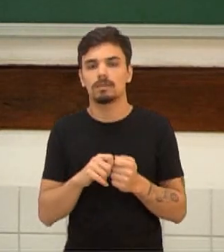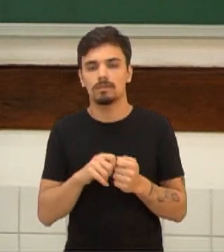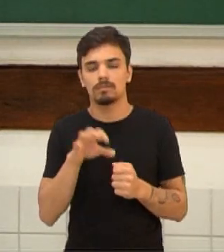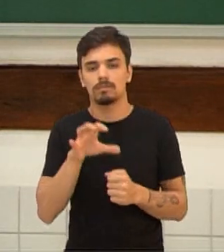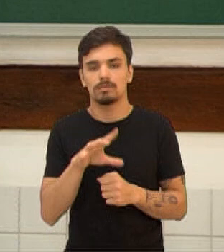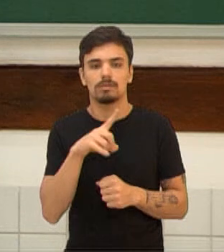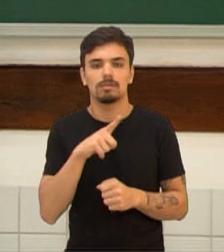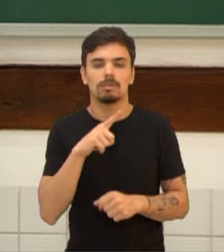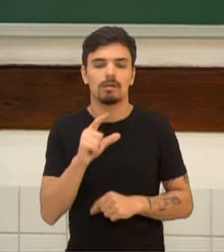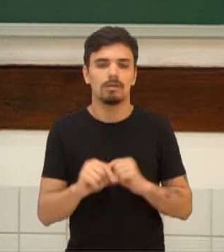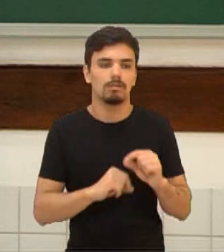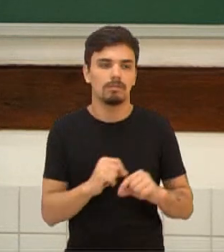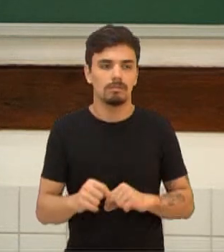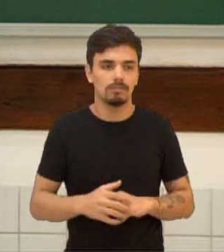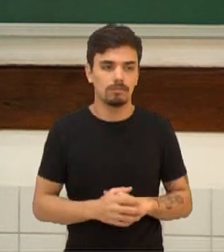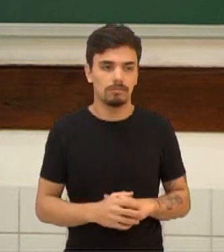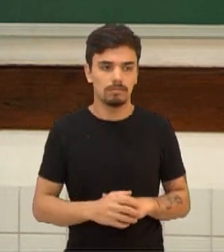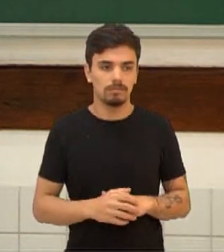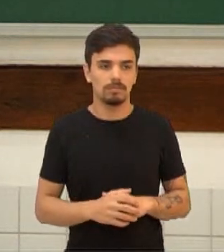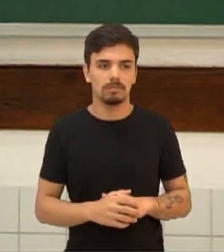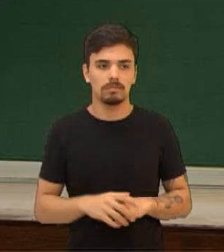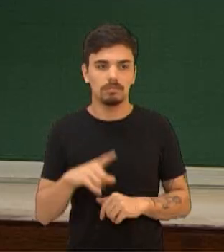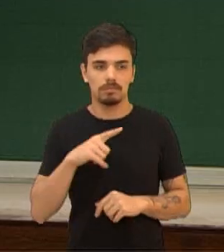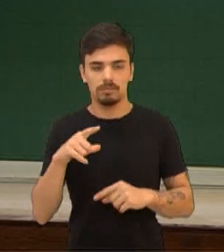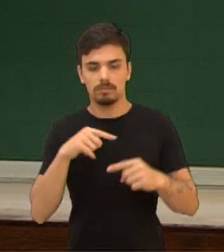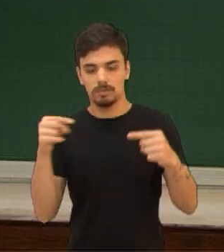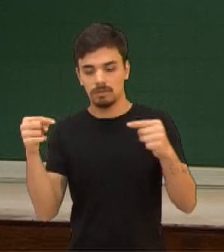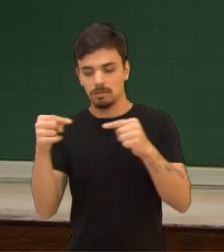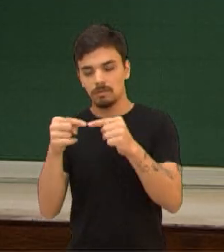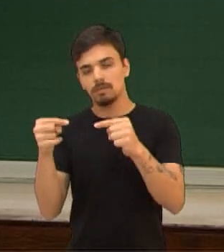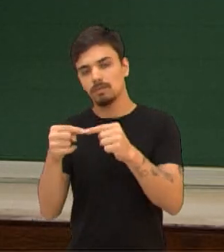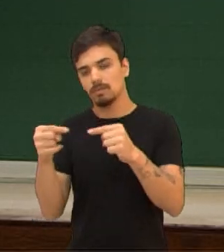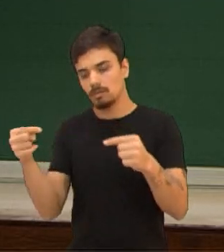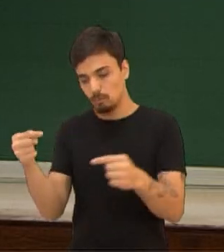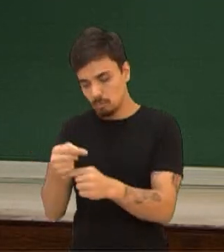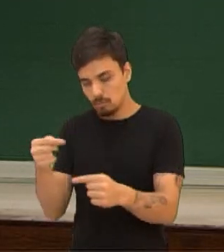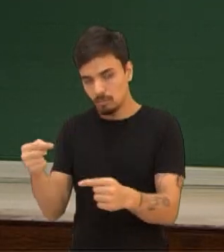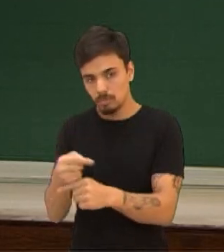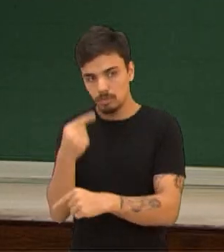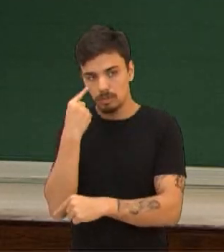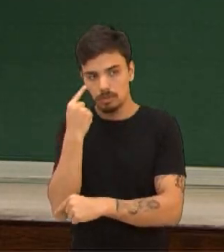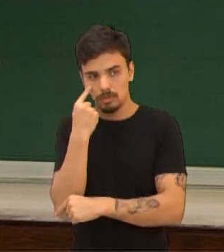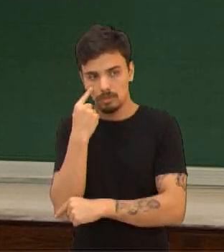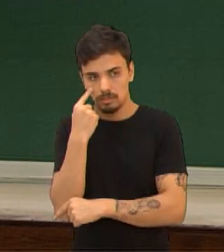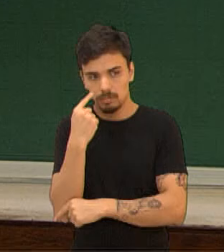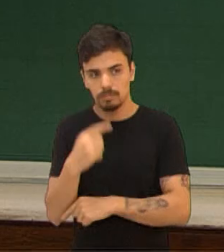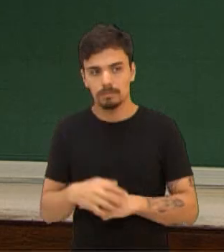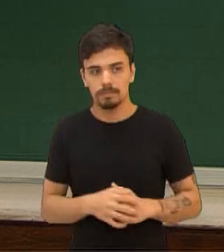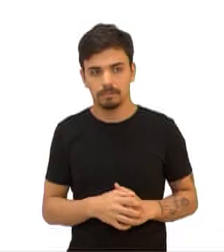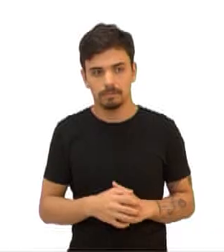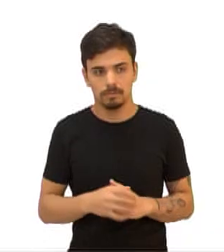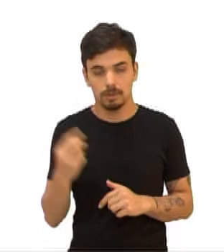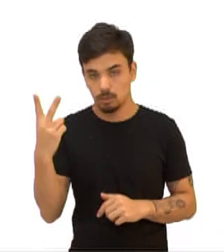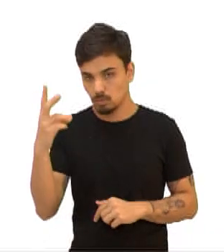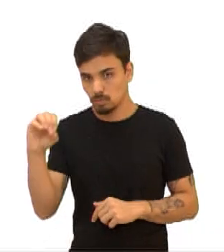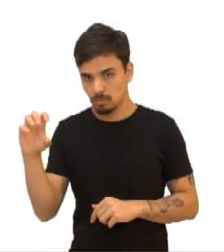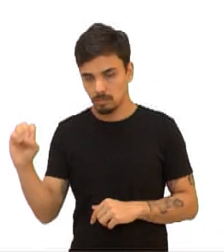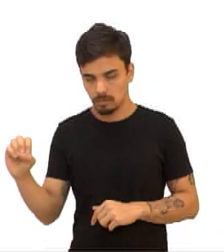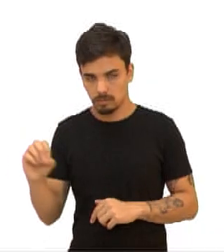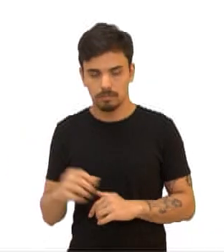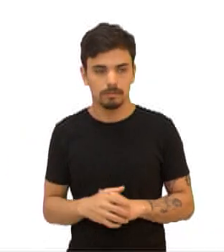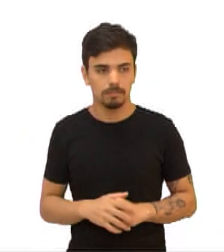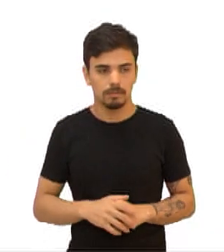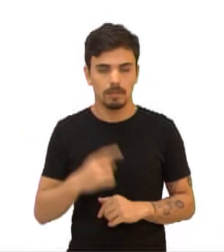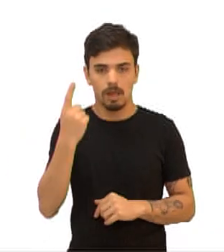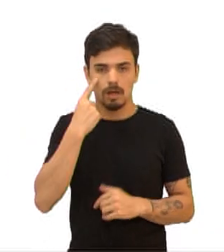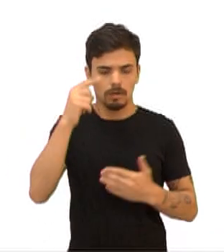aqui um resistor de 40 ohms ligado em série com um capacitor de 200 microfarad. Okay? Bom, vamos analisar